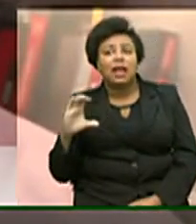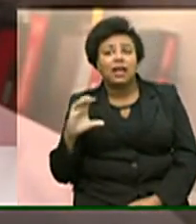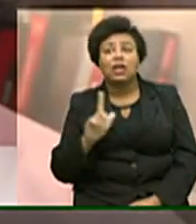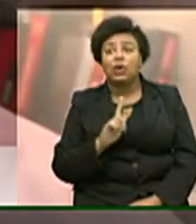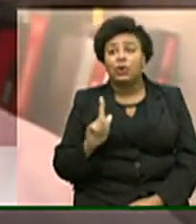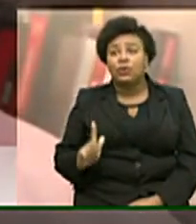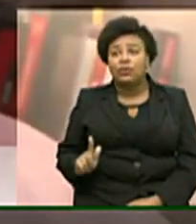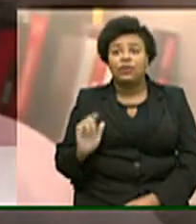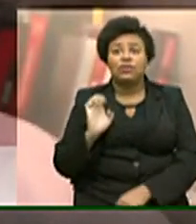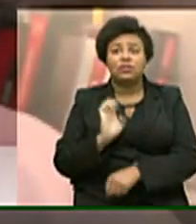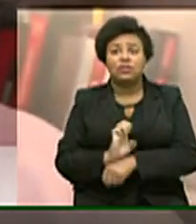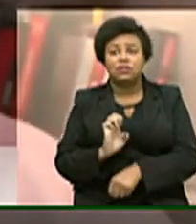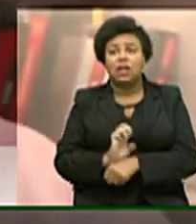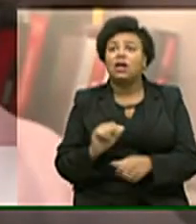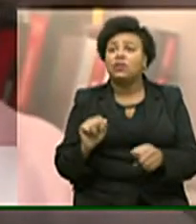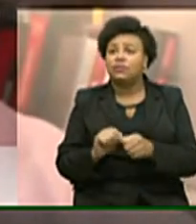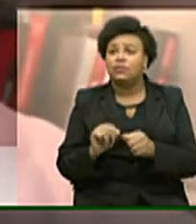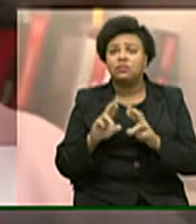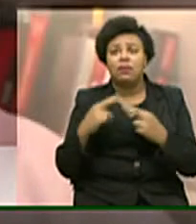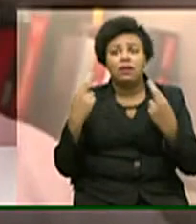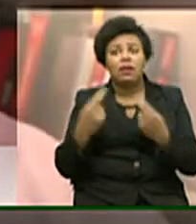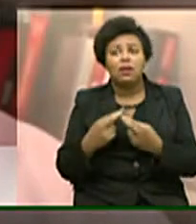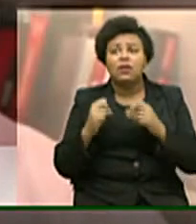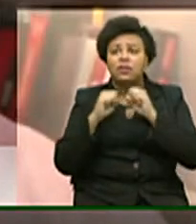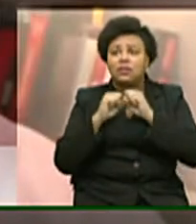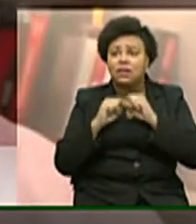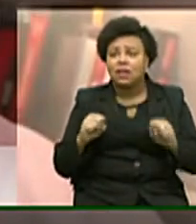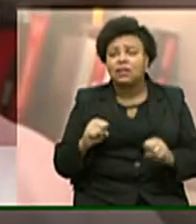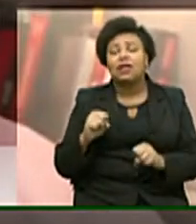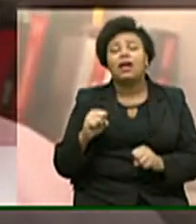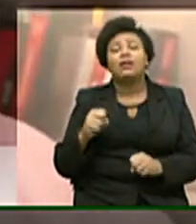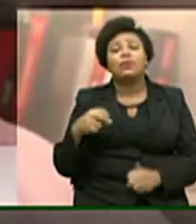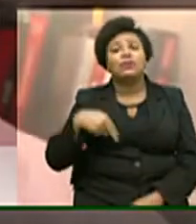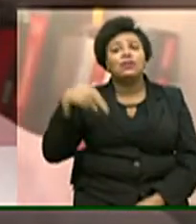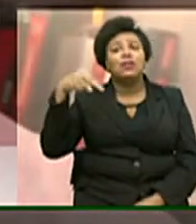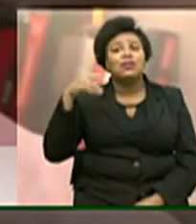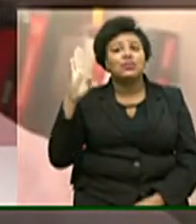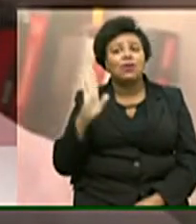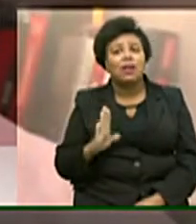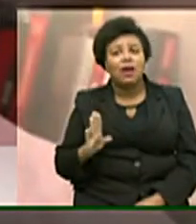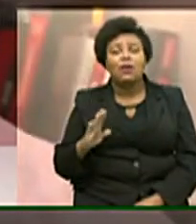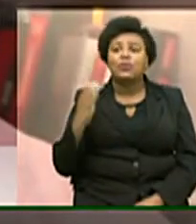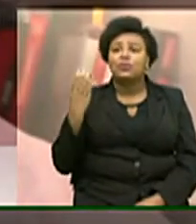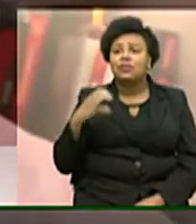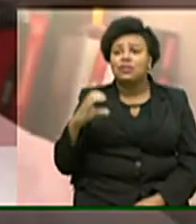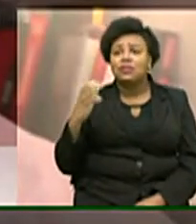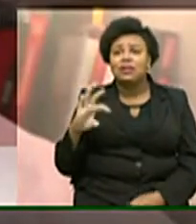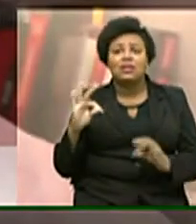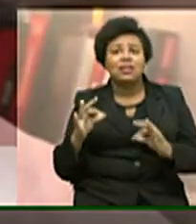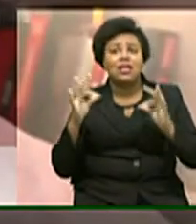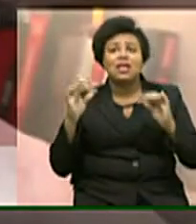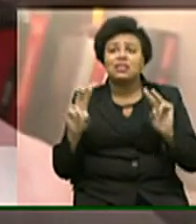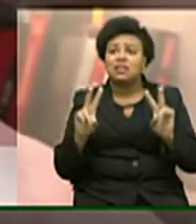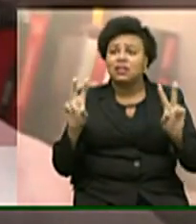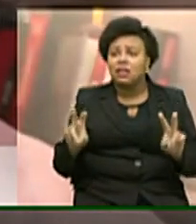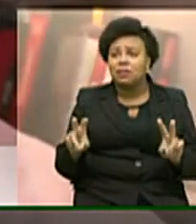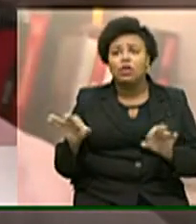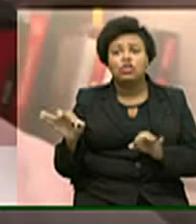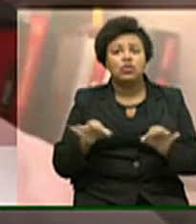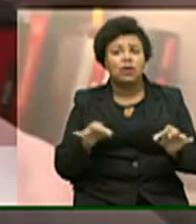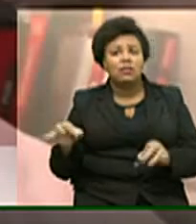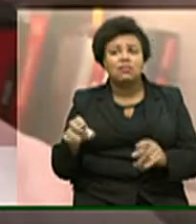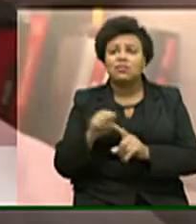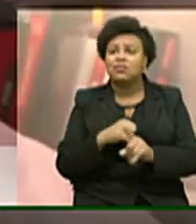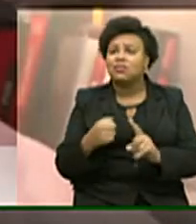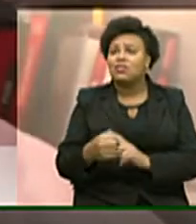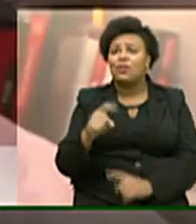governo do Estado fez uma reunião com o secretário nacional de Ciência e Tecnologia, mas esse tema de uma organização social não resolve,